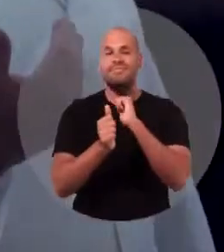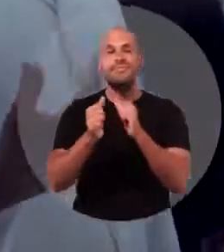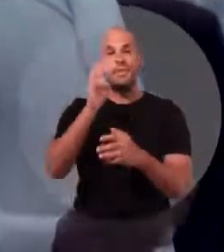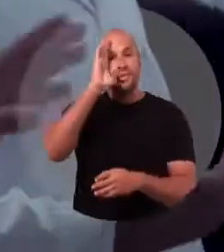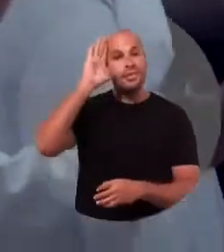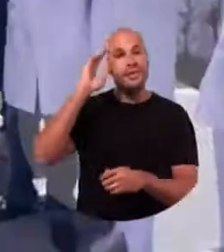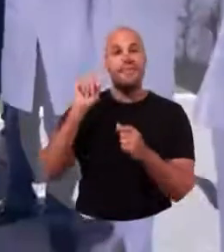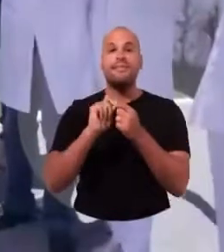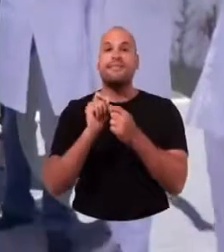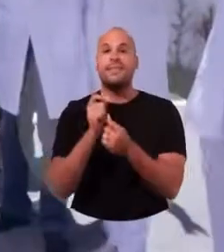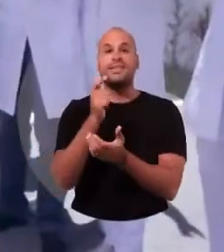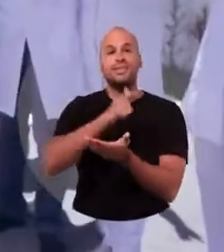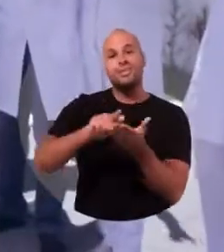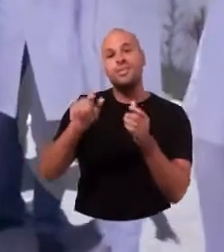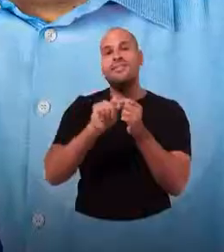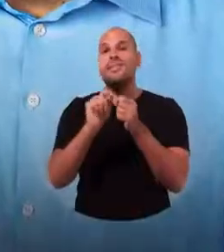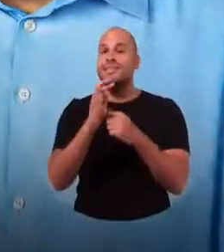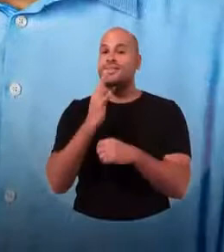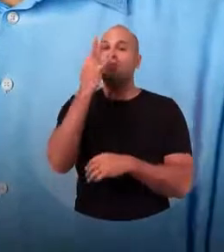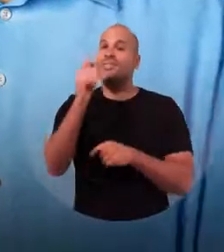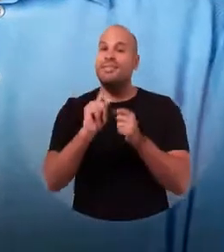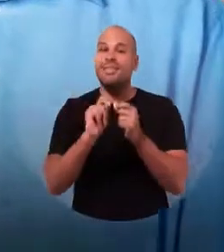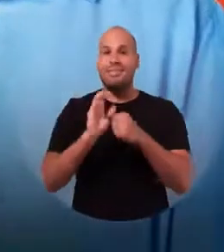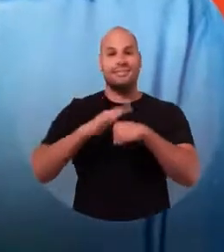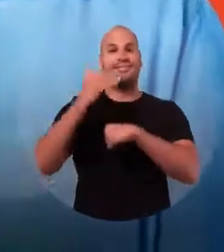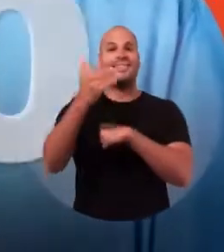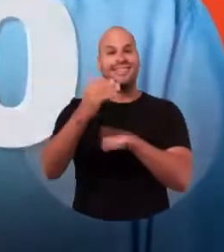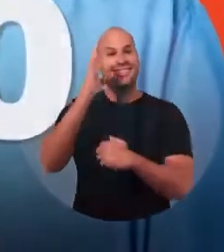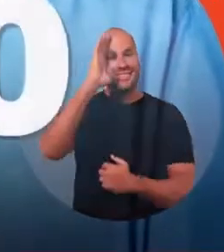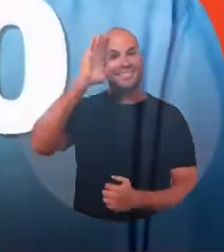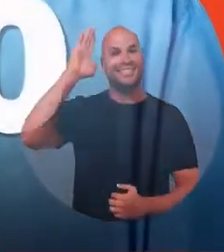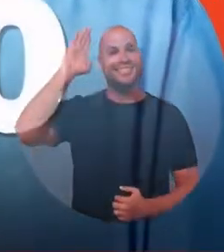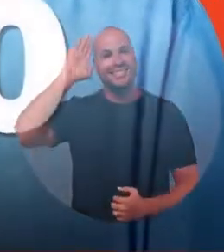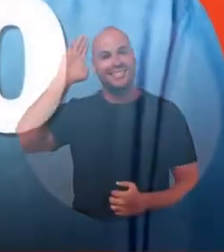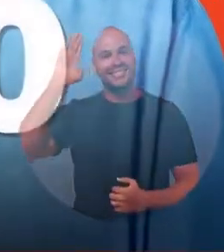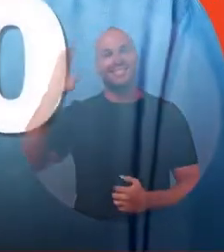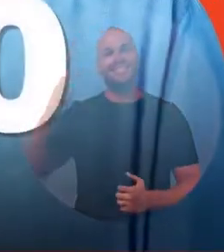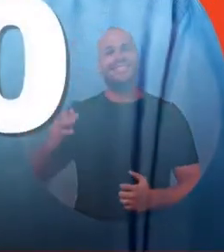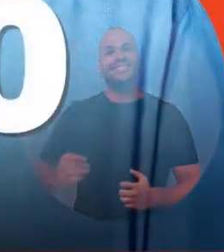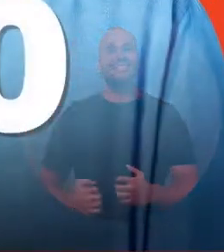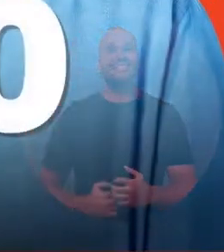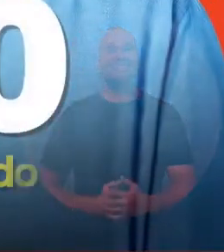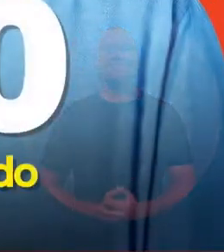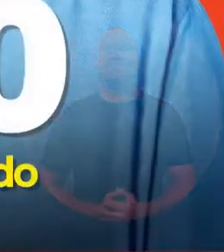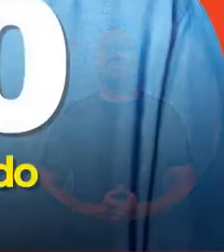Brandão fez, está fazendo e vai fazer muito mais. Brandão.